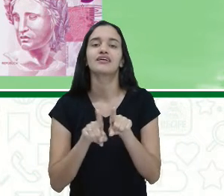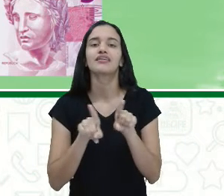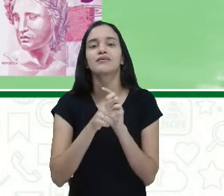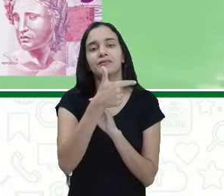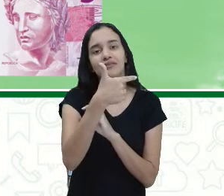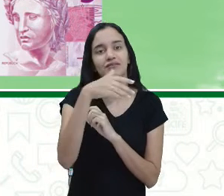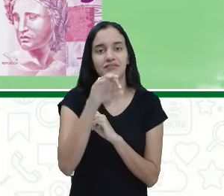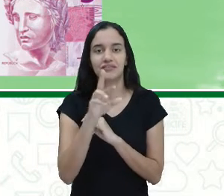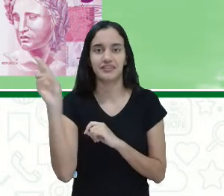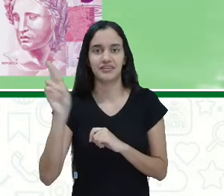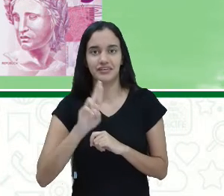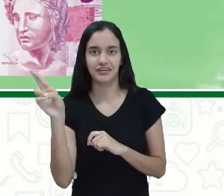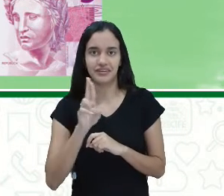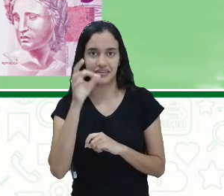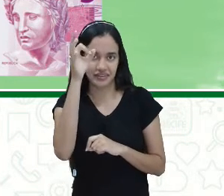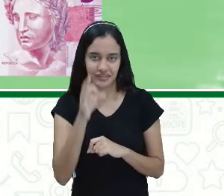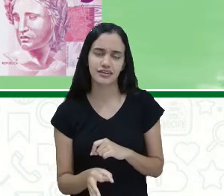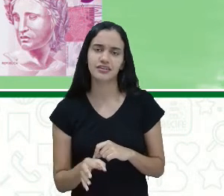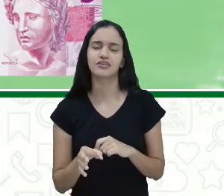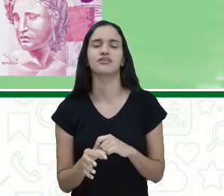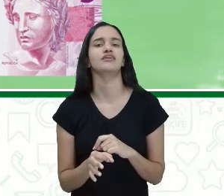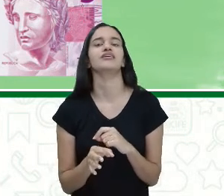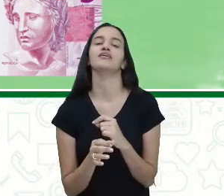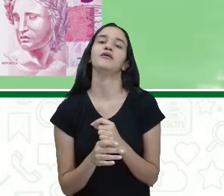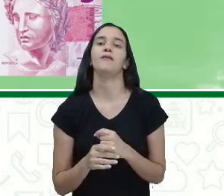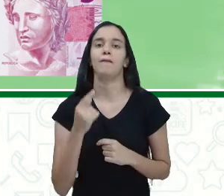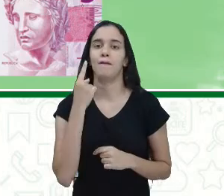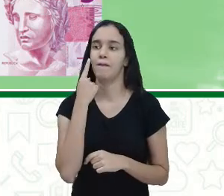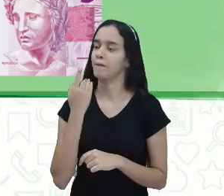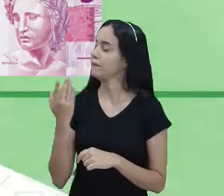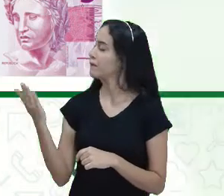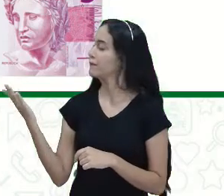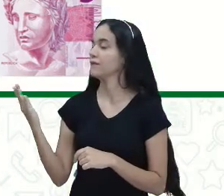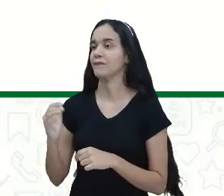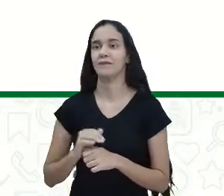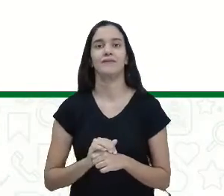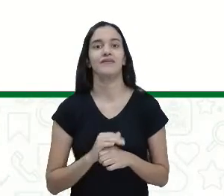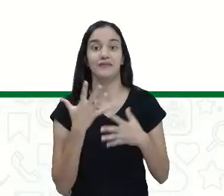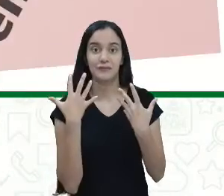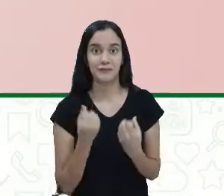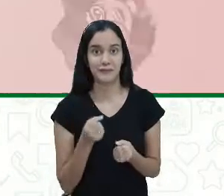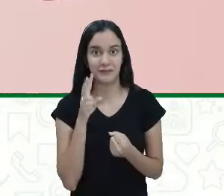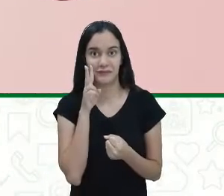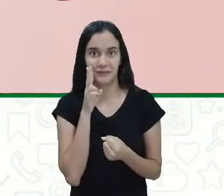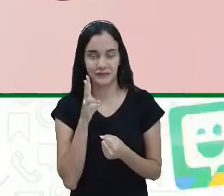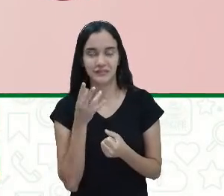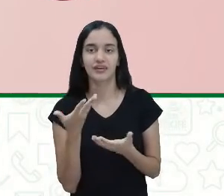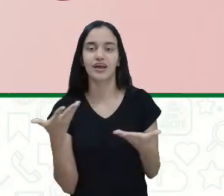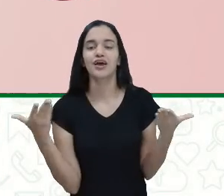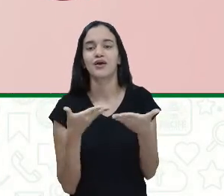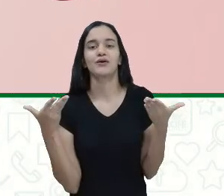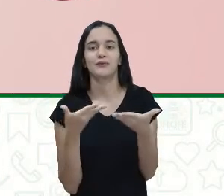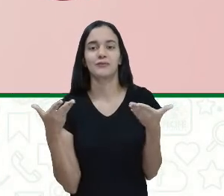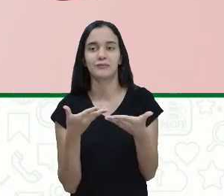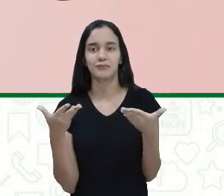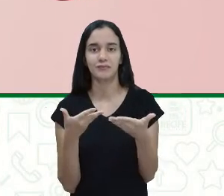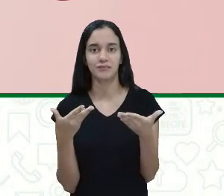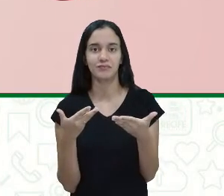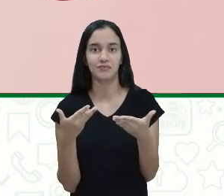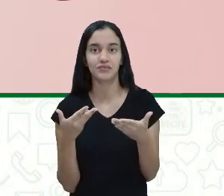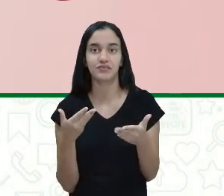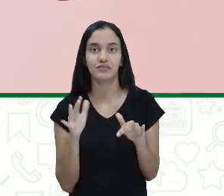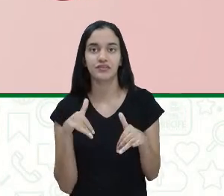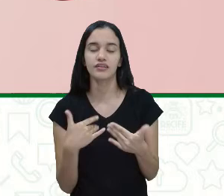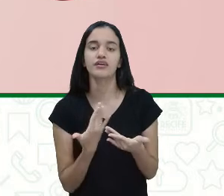20 reais, né? Isso também vai ser 20 reais. Então, vamos lá. Vamos passar para esse outro exercício que eu fiz,